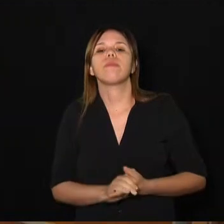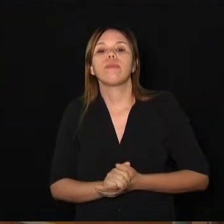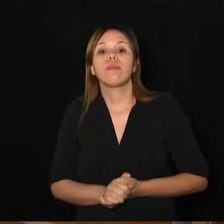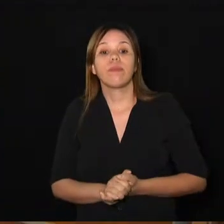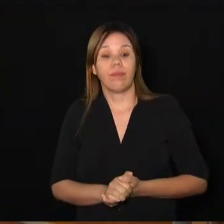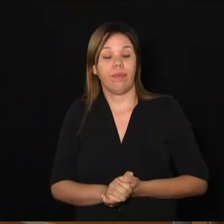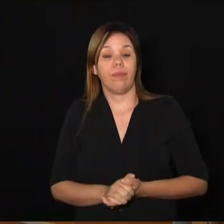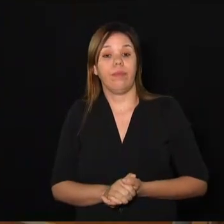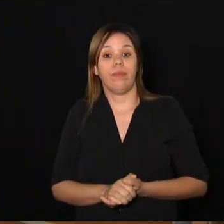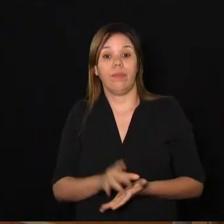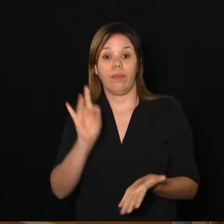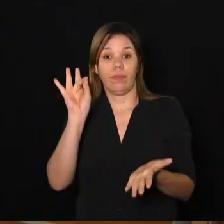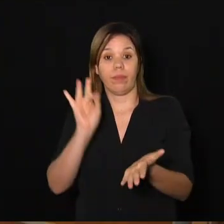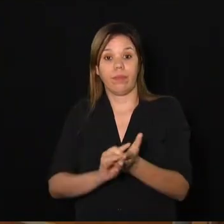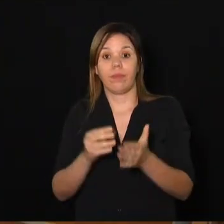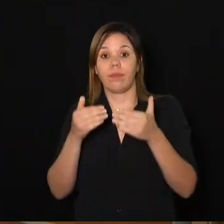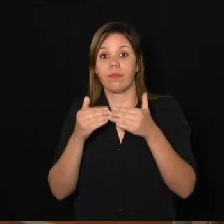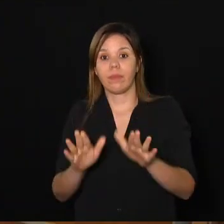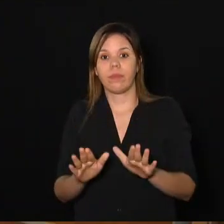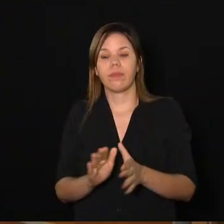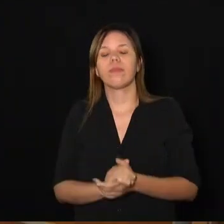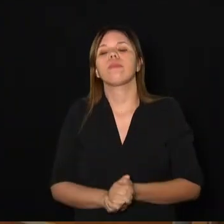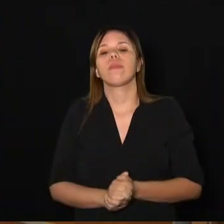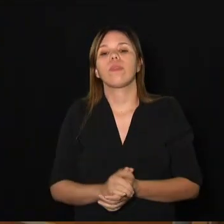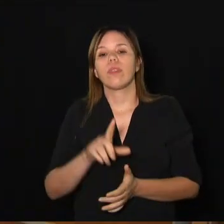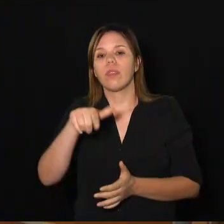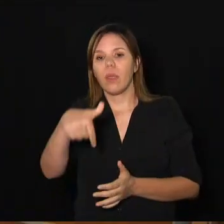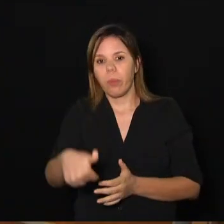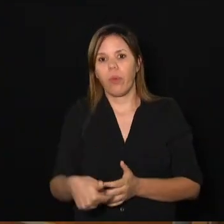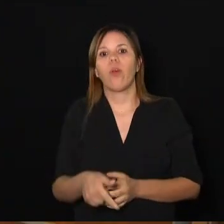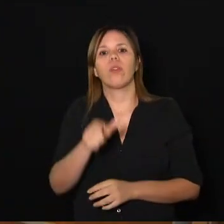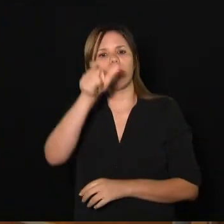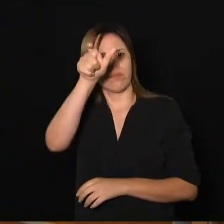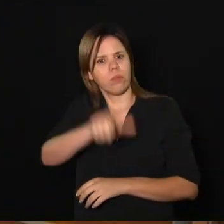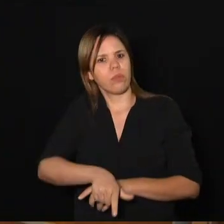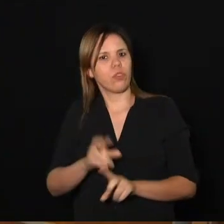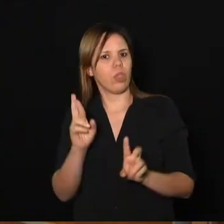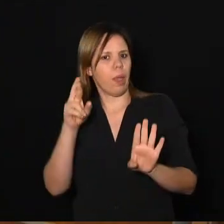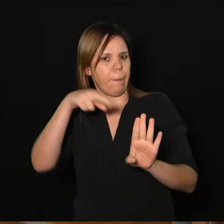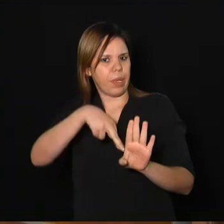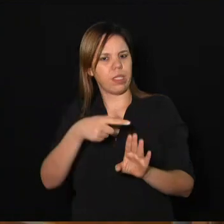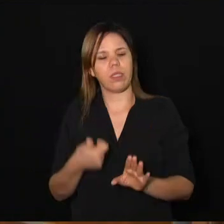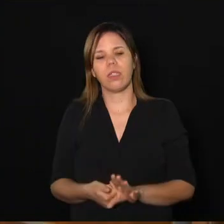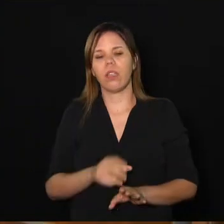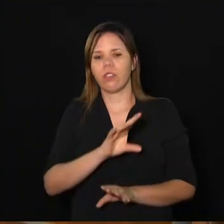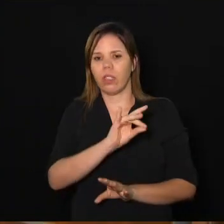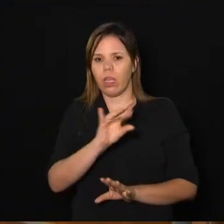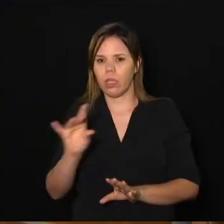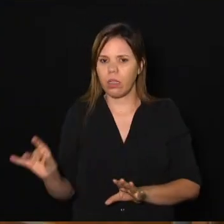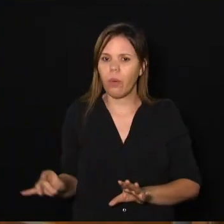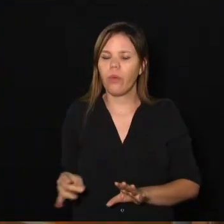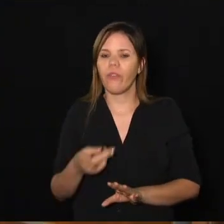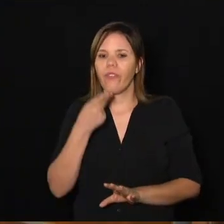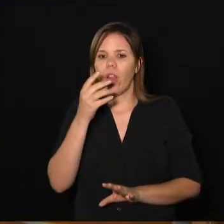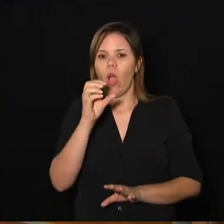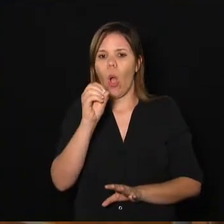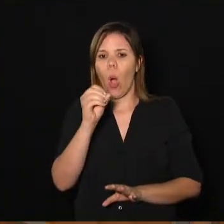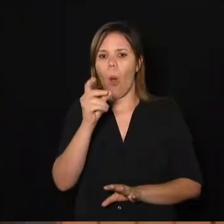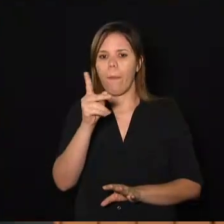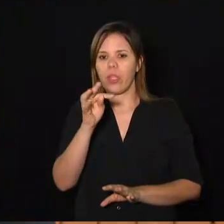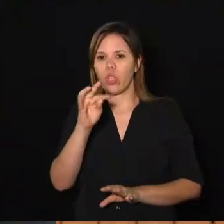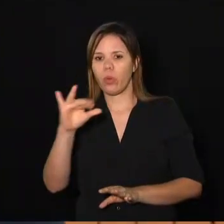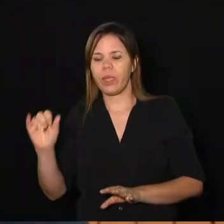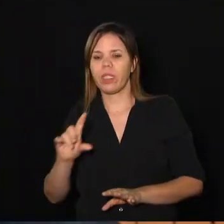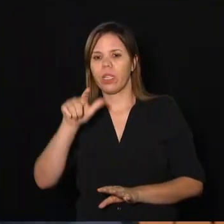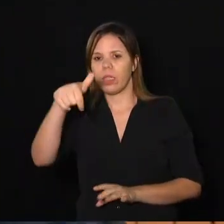exatamente eu vou abrir a palavra depois para os representantes vai ser intercalado falando um representando a optometria e um a